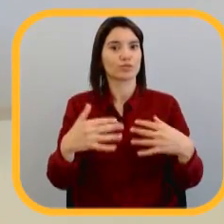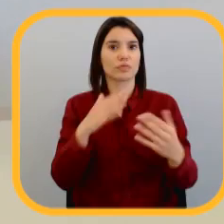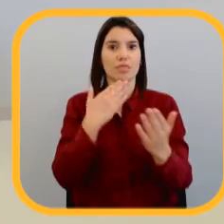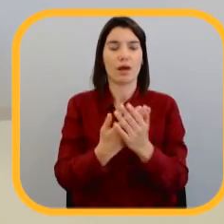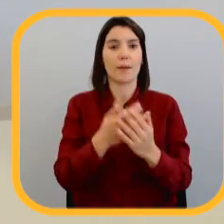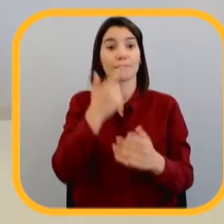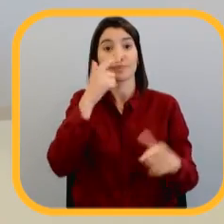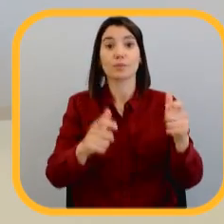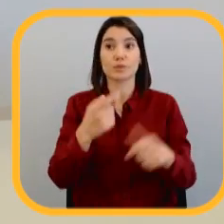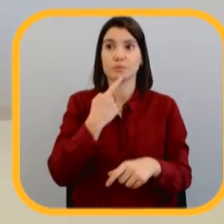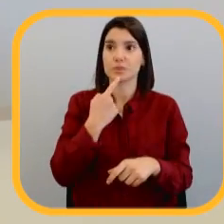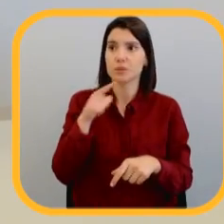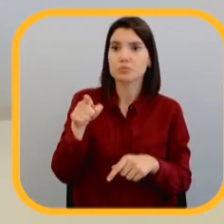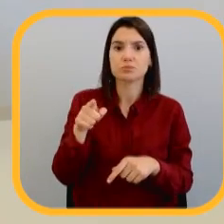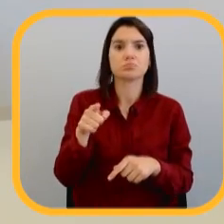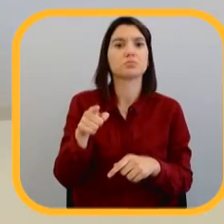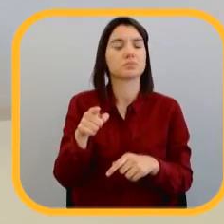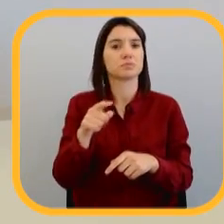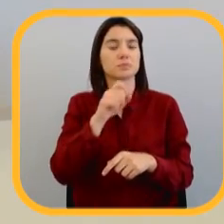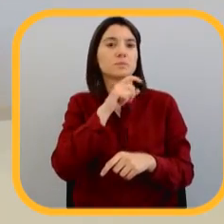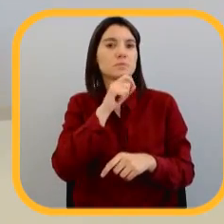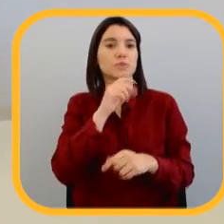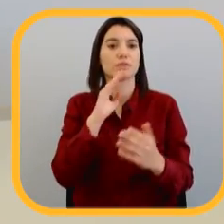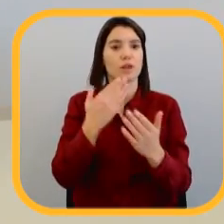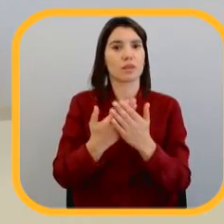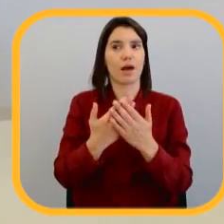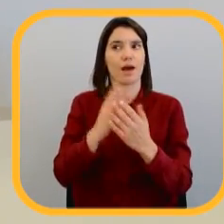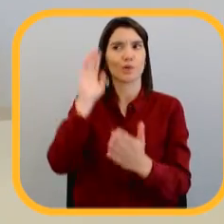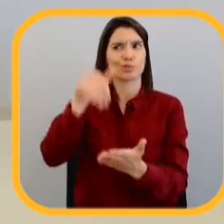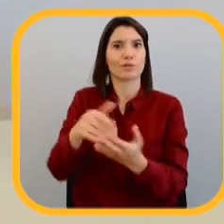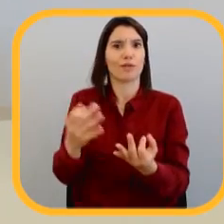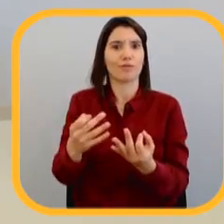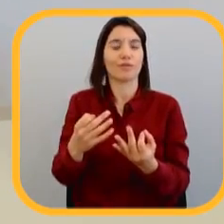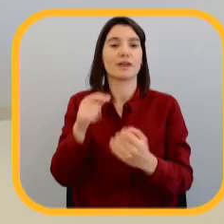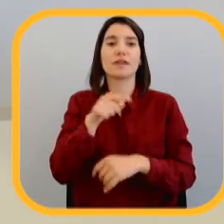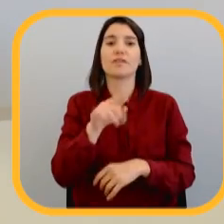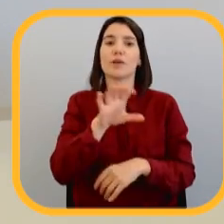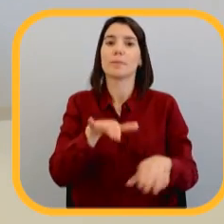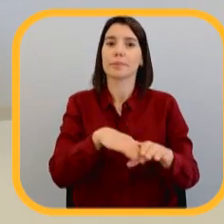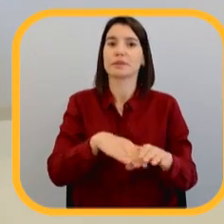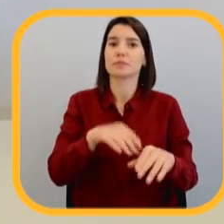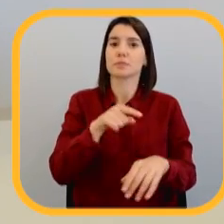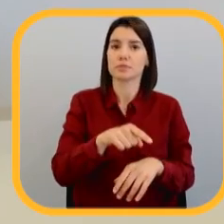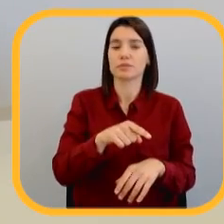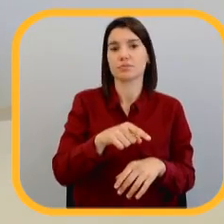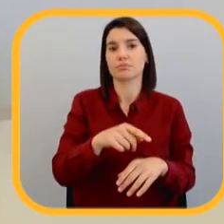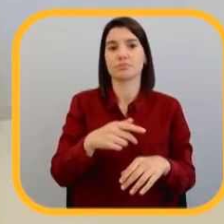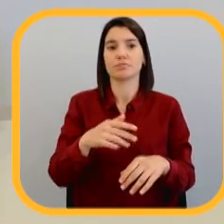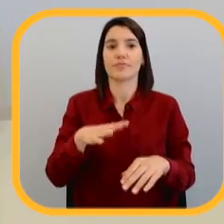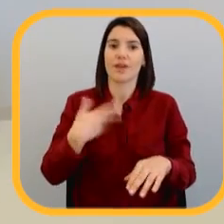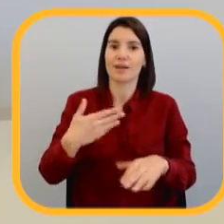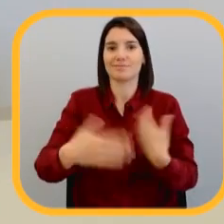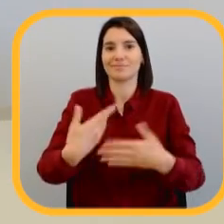grande eficácia, de que as pessoas perceberam que podia ter consequências. Essa forma de participação